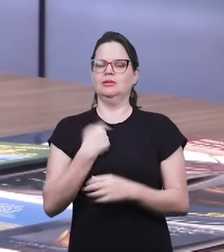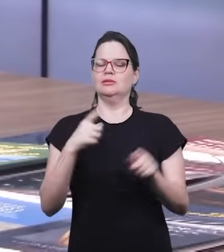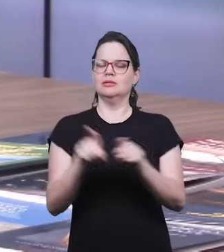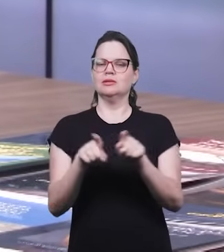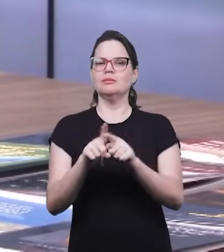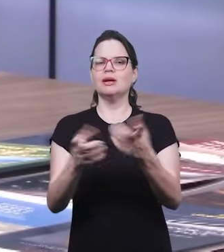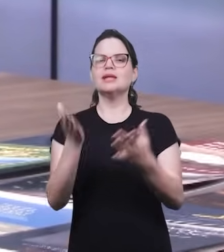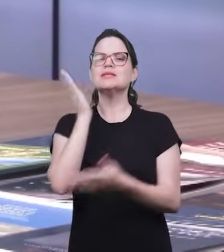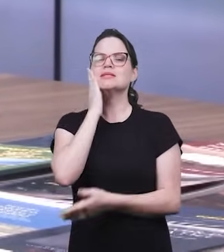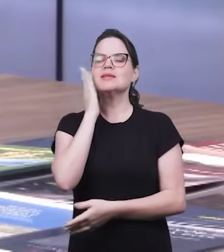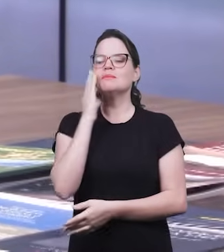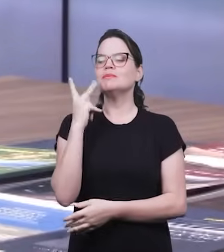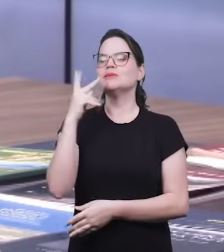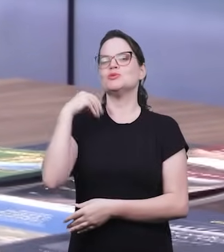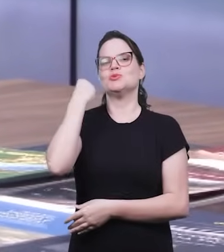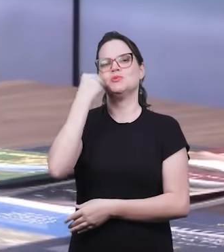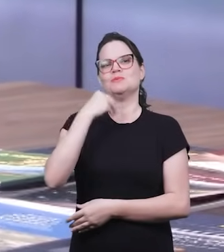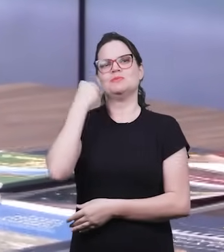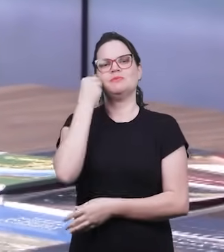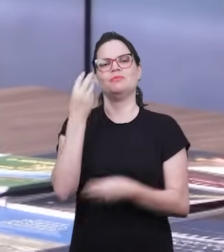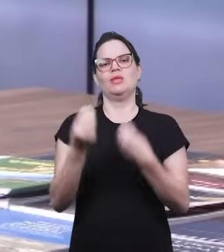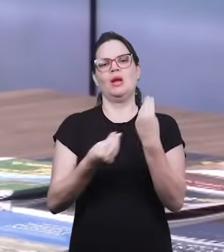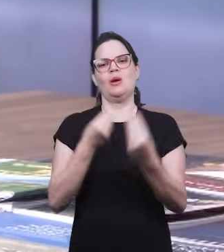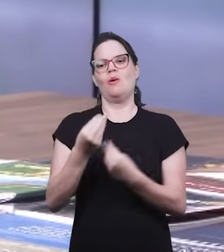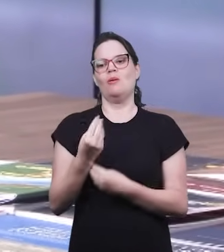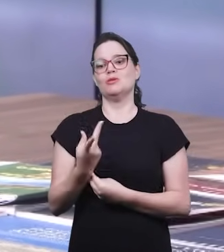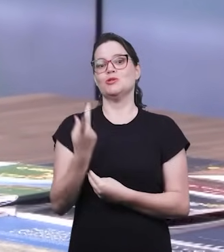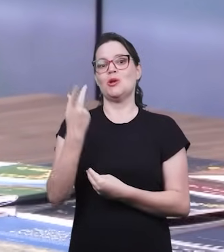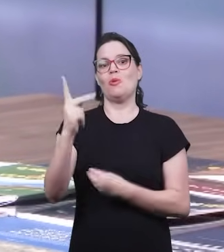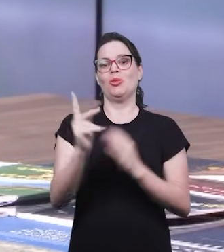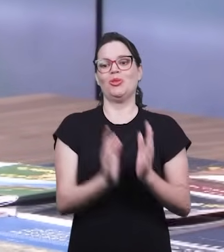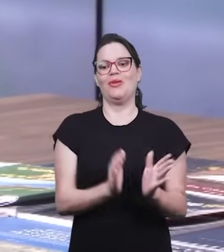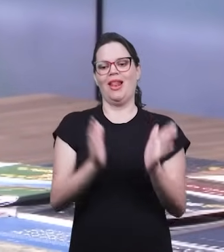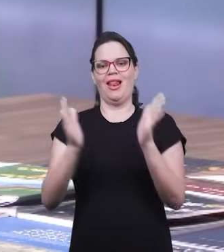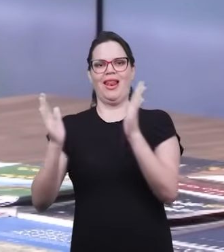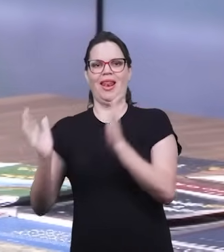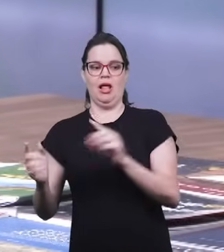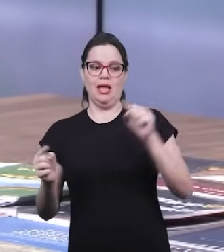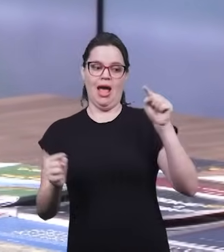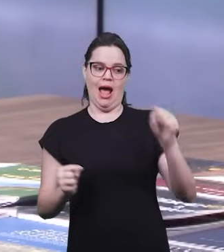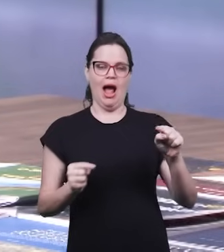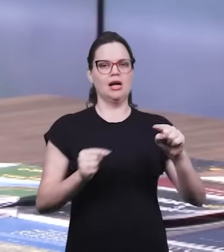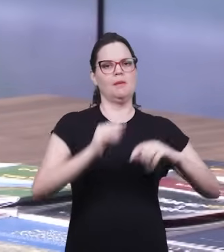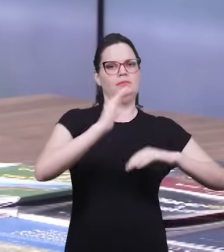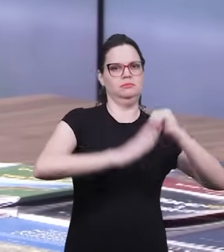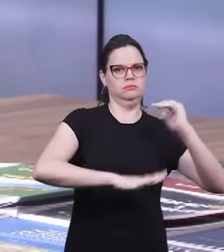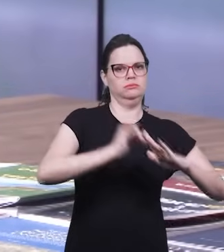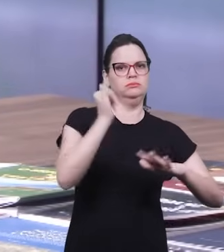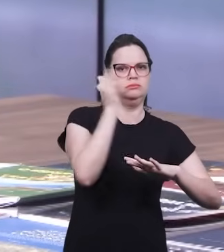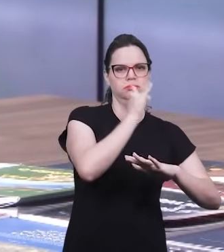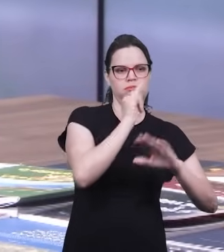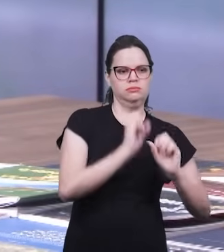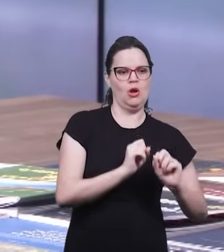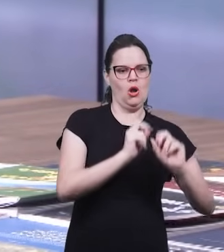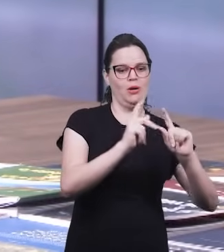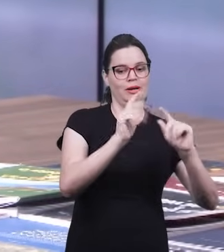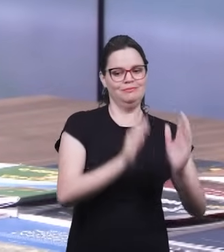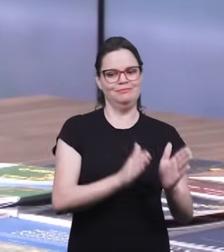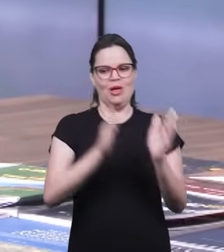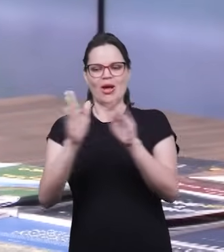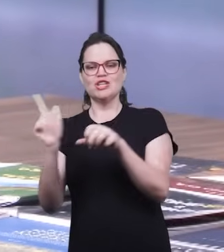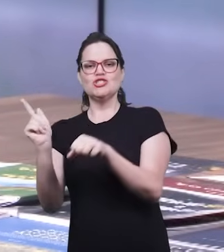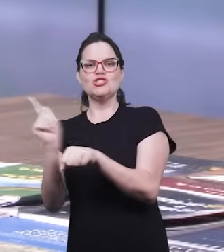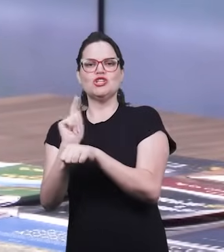queríamos conhecer um pouco dessa outra demanda do senhor como gestor, como presidente